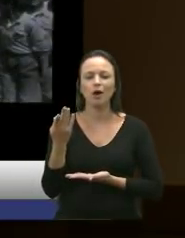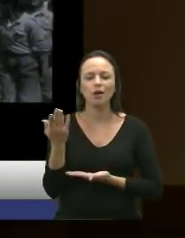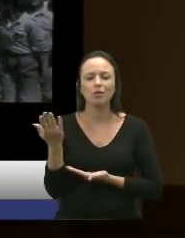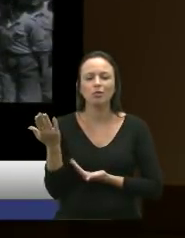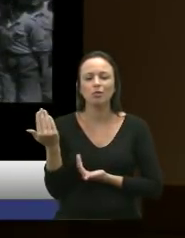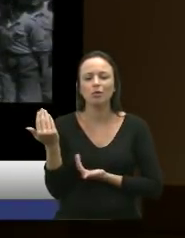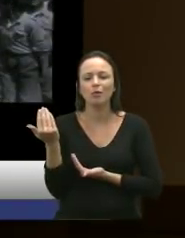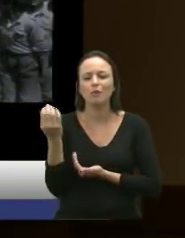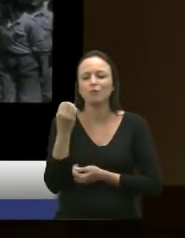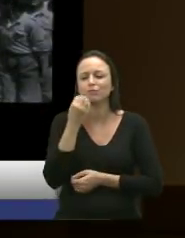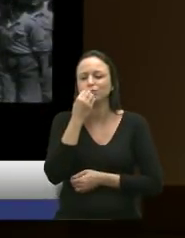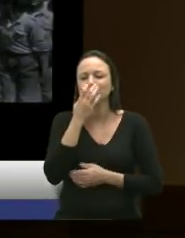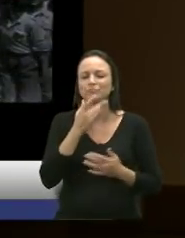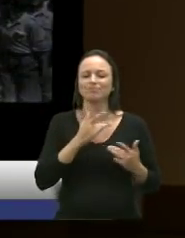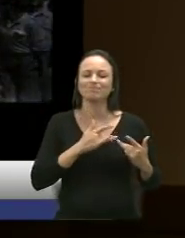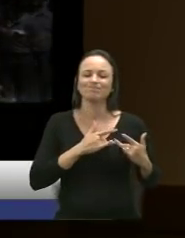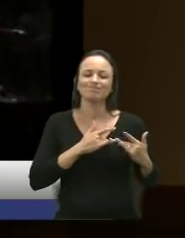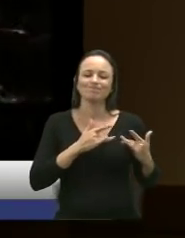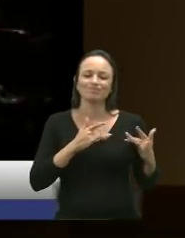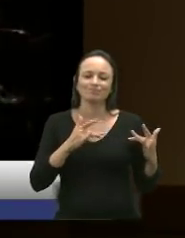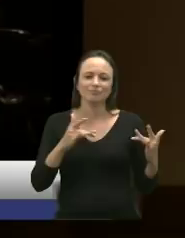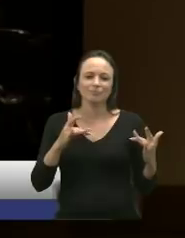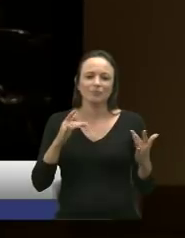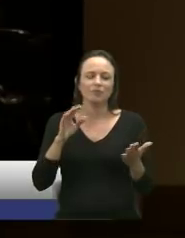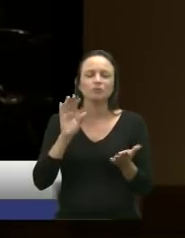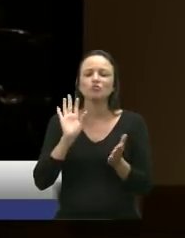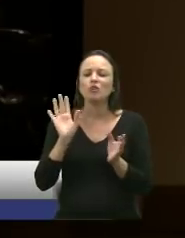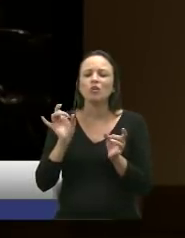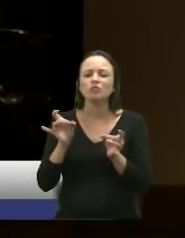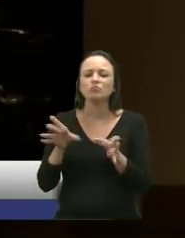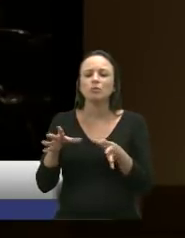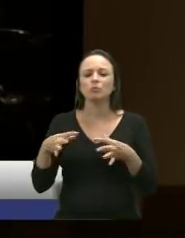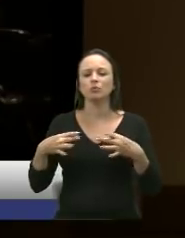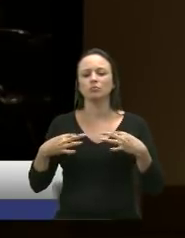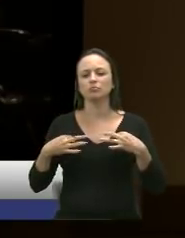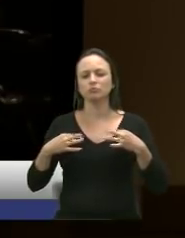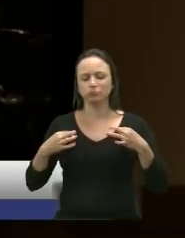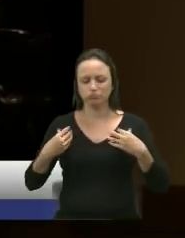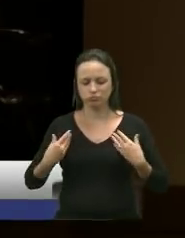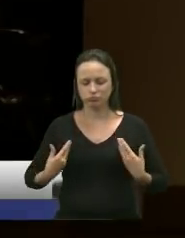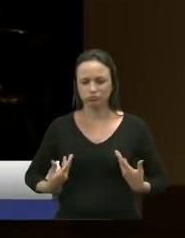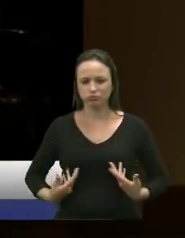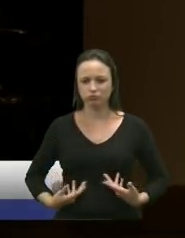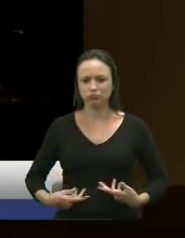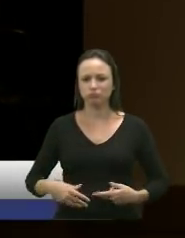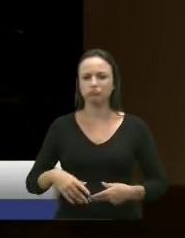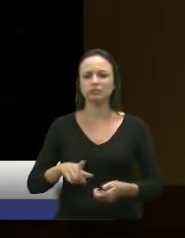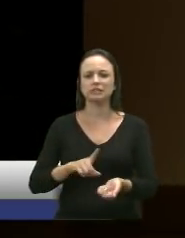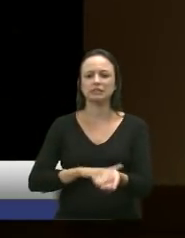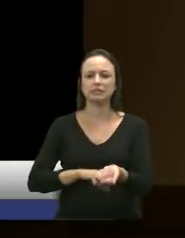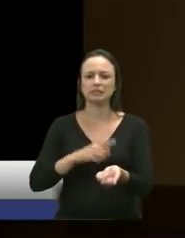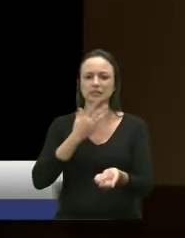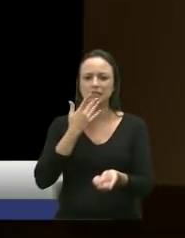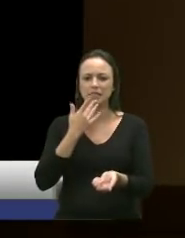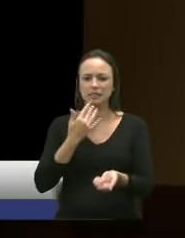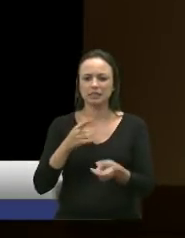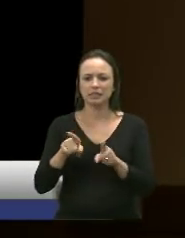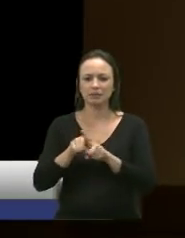generosa, restou somente a farda gloriosa, tinta de sangue e o capacete de